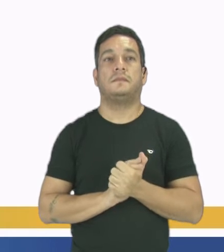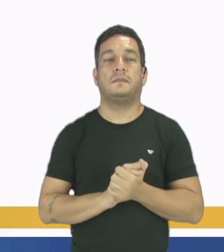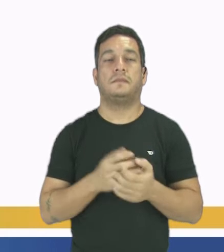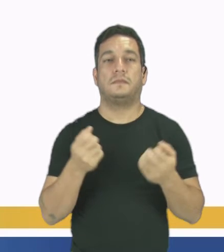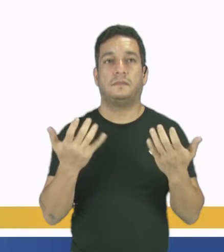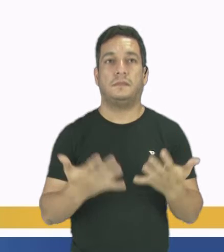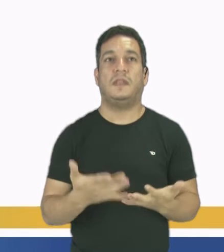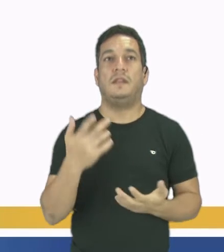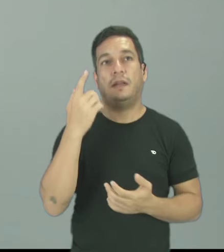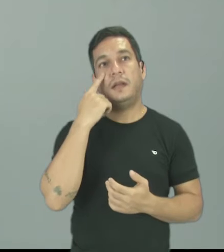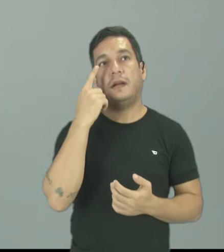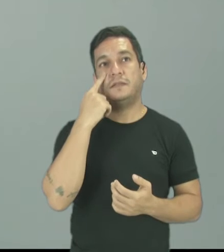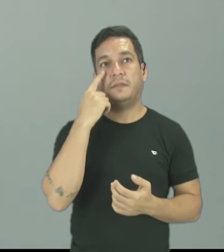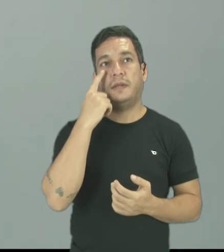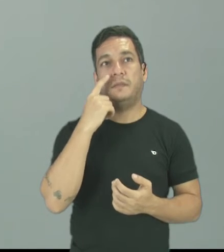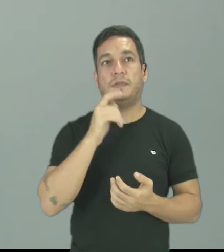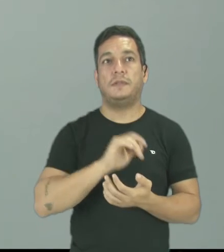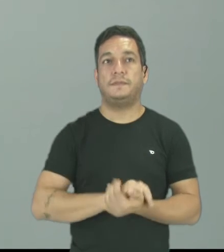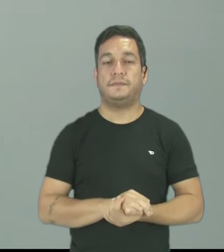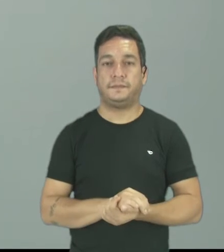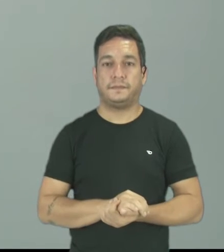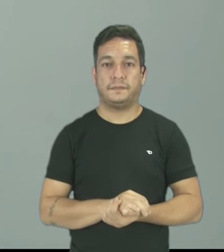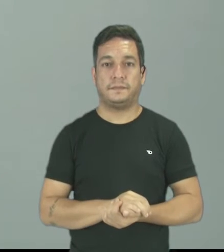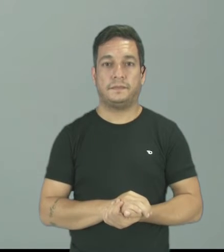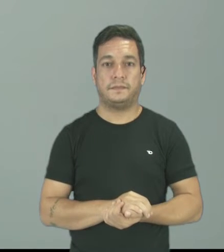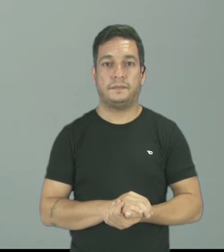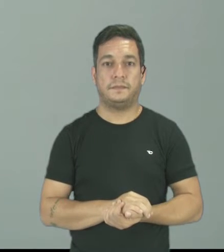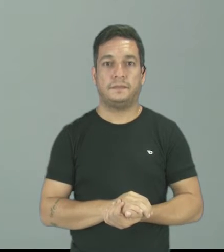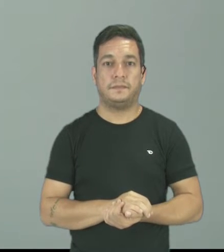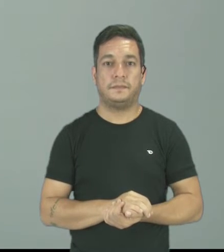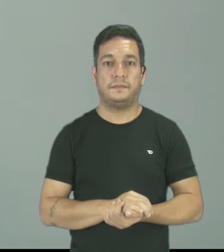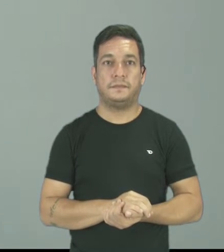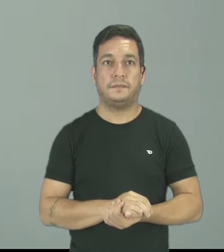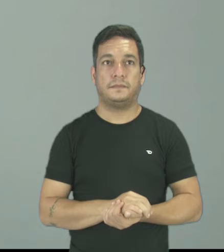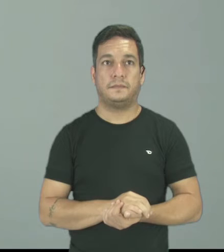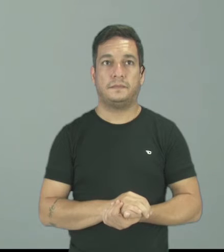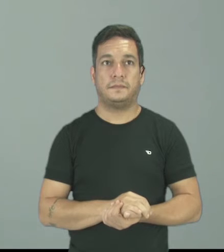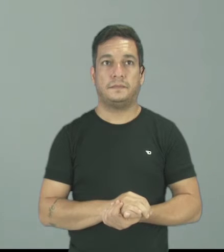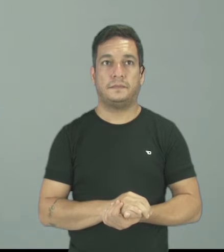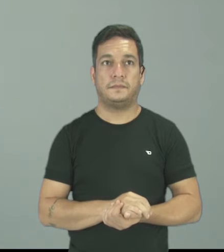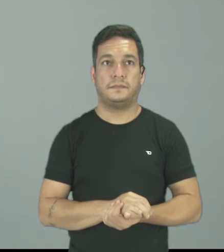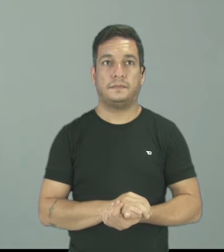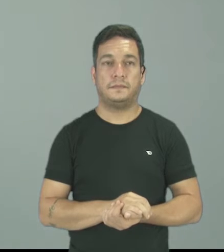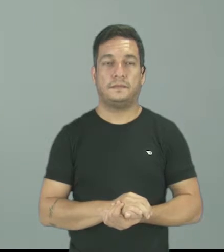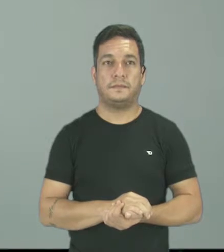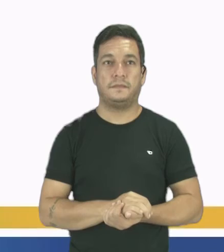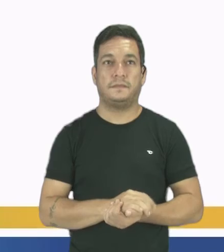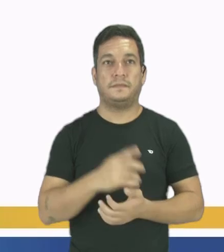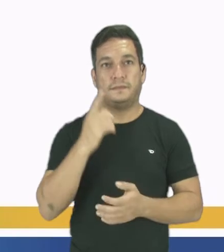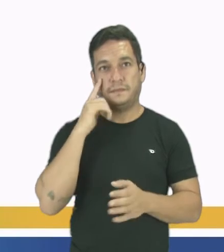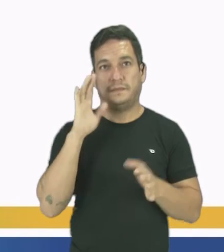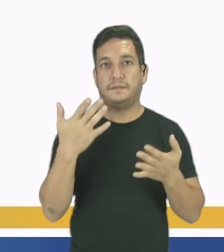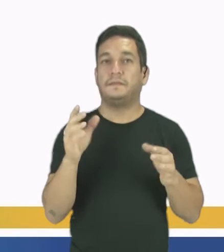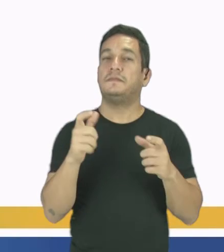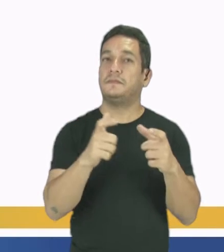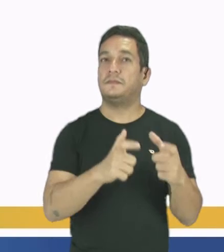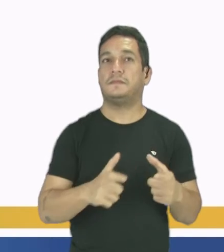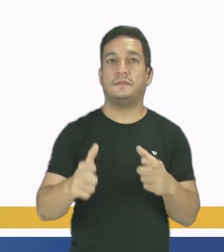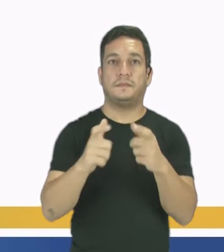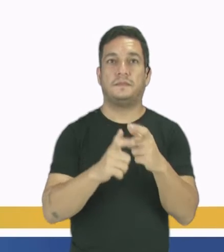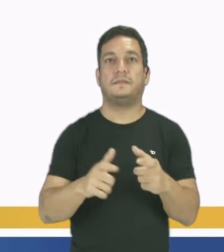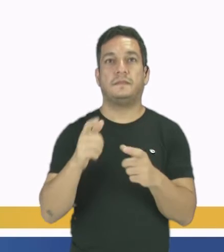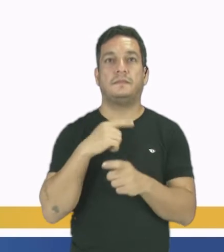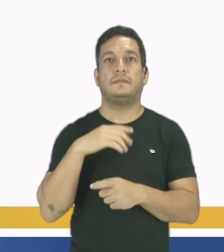que são estudadas diante dessas três situações. Tudo bem? Então, verifique qual a posição relativa